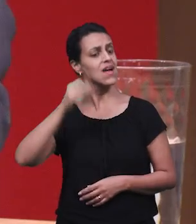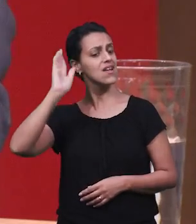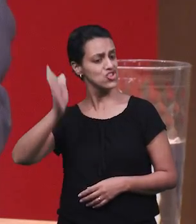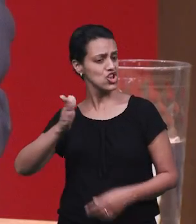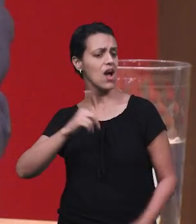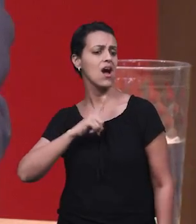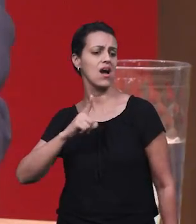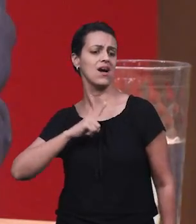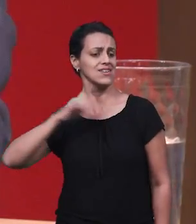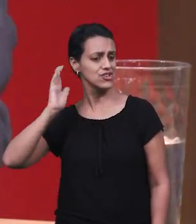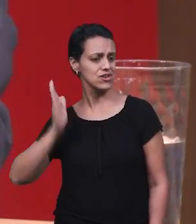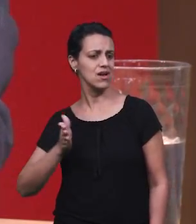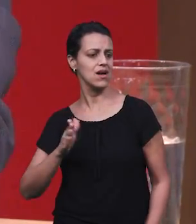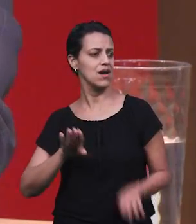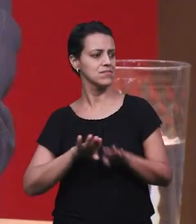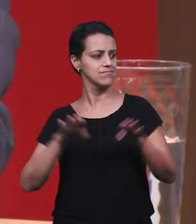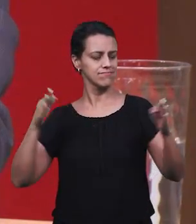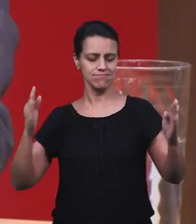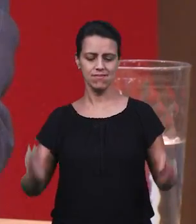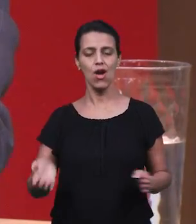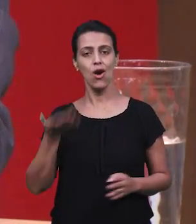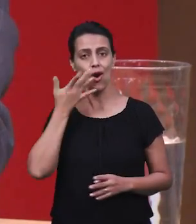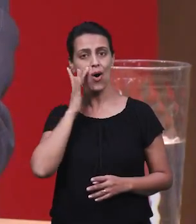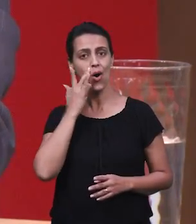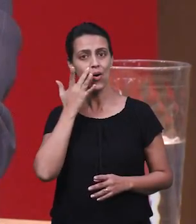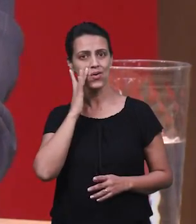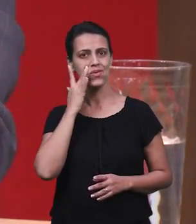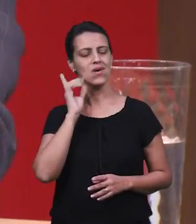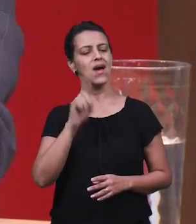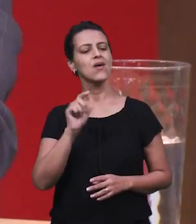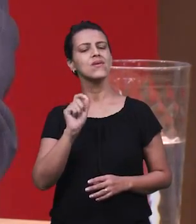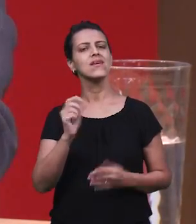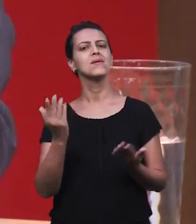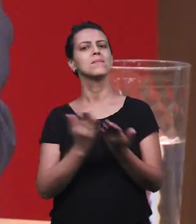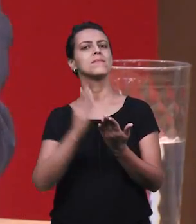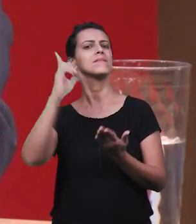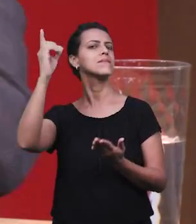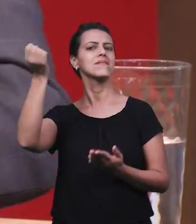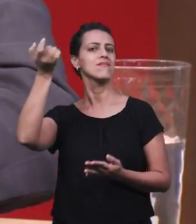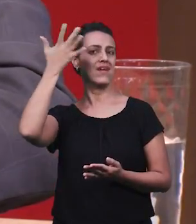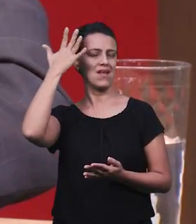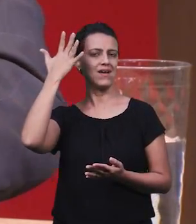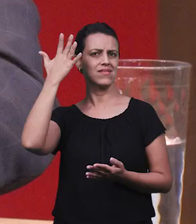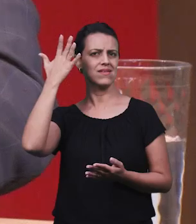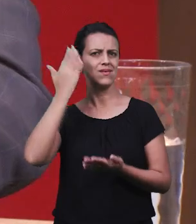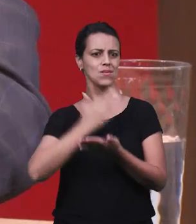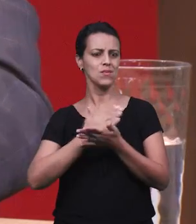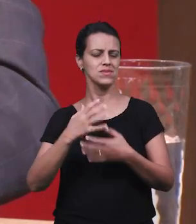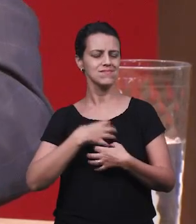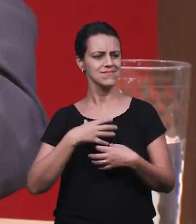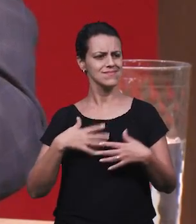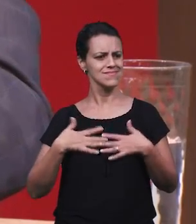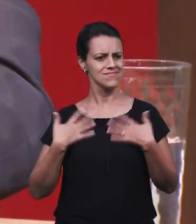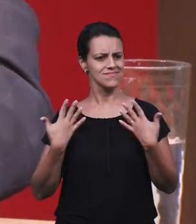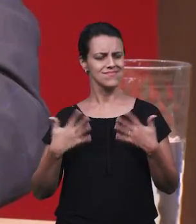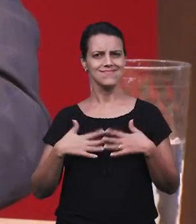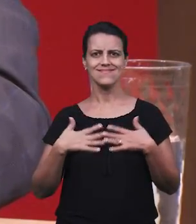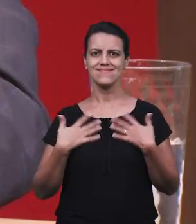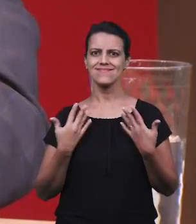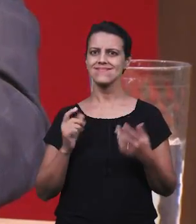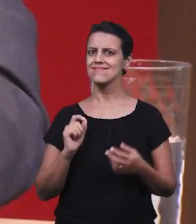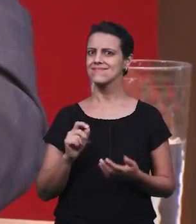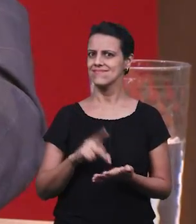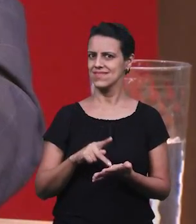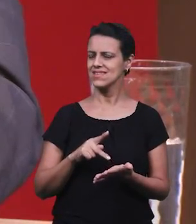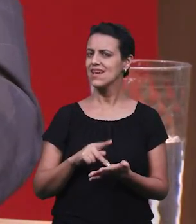vossa riqueza está no púlpito de ouro, ou seja, na palavra revelada. Então aquilo começou a empolgar. E na